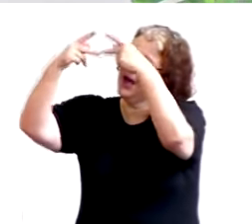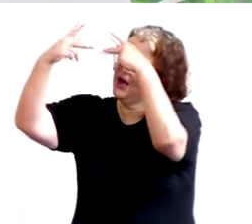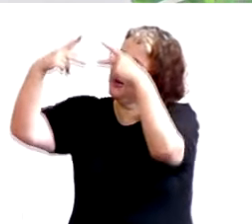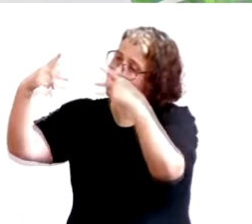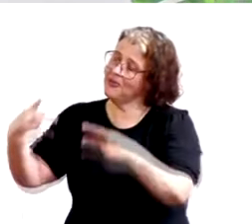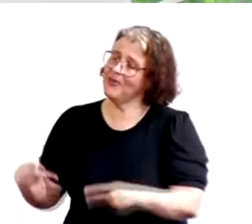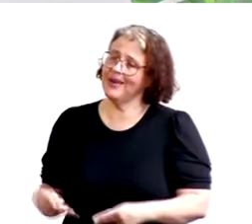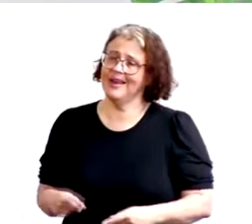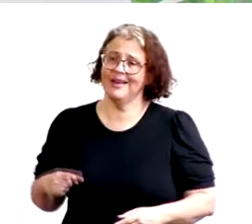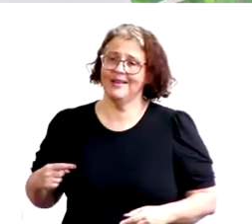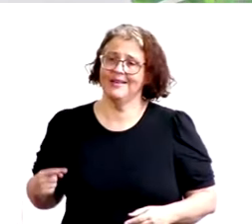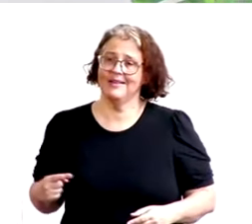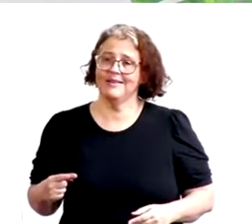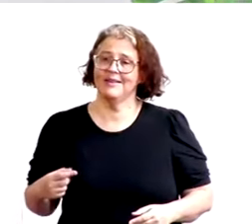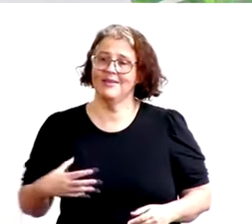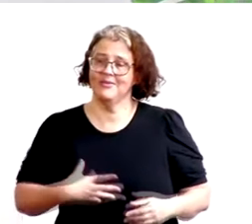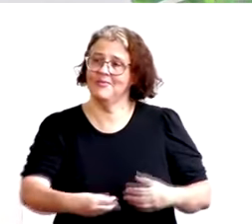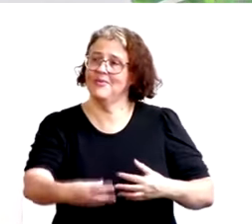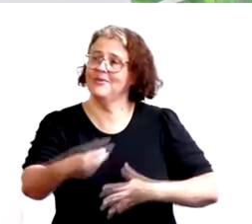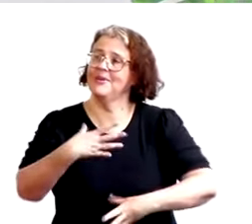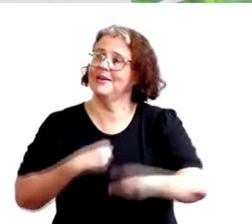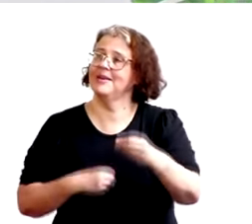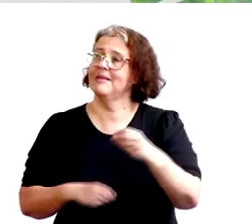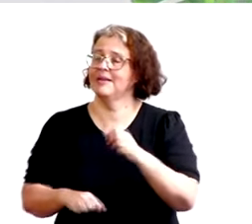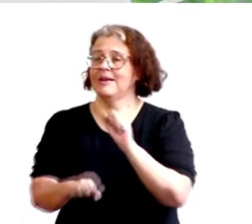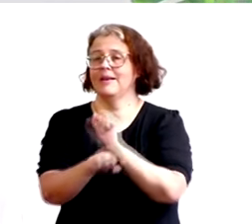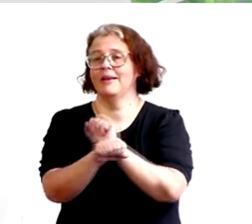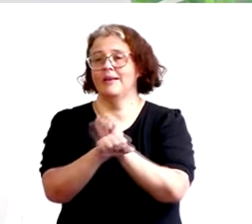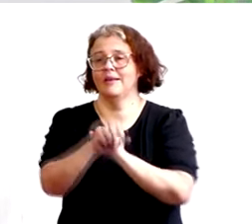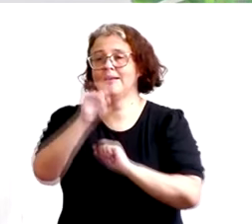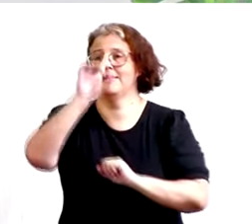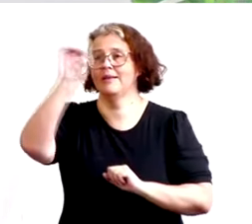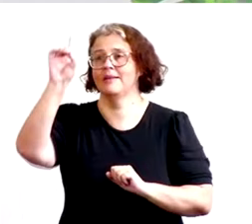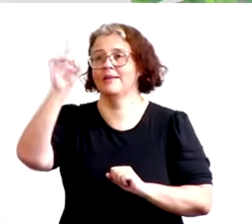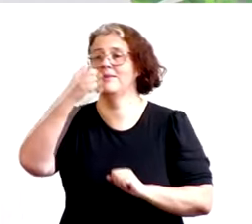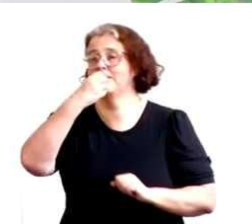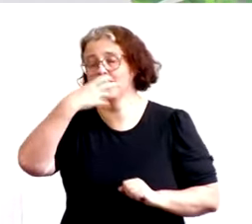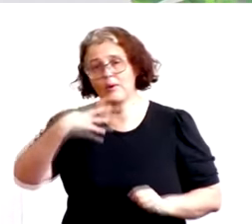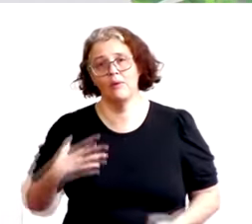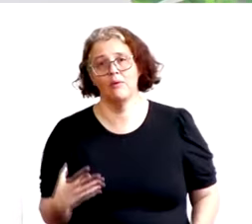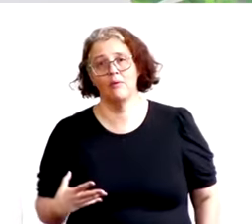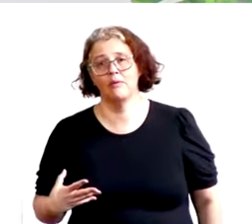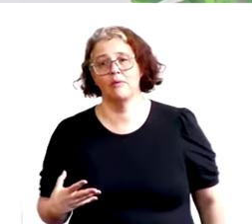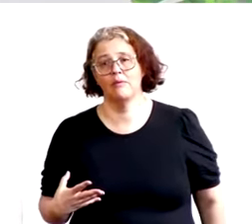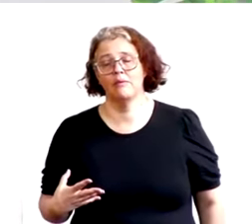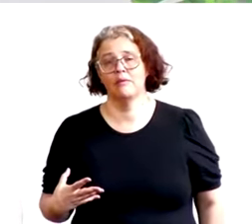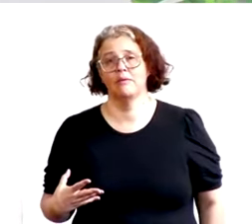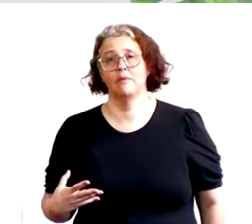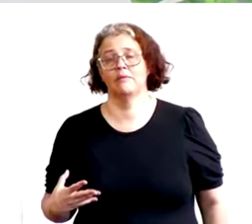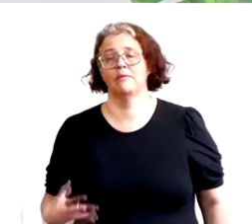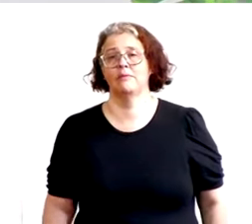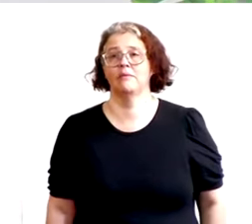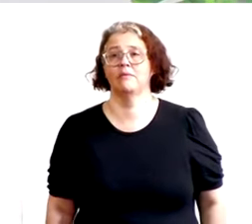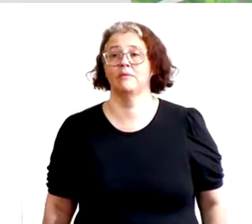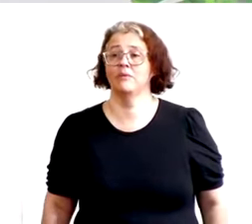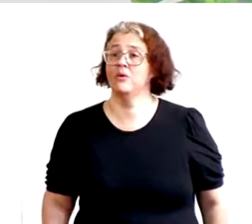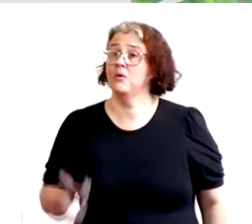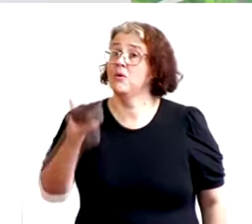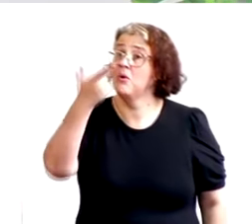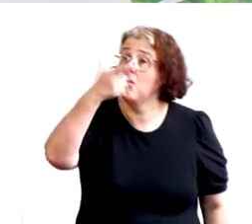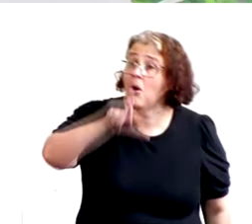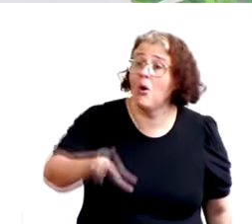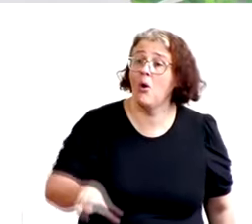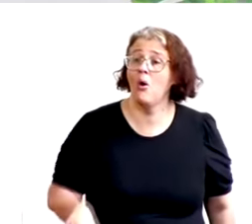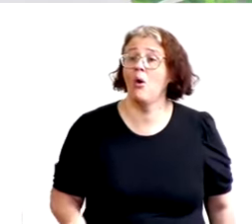gerações esqueceu-se Deus de ser bom benigno ou na